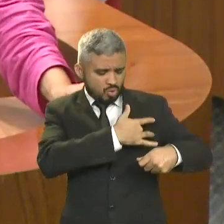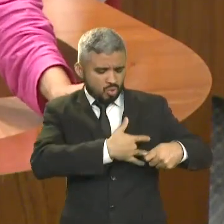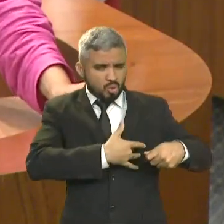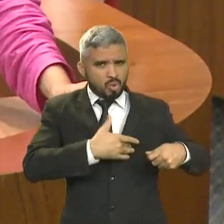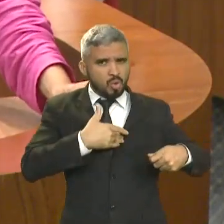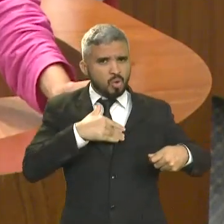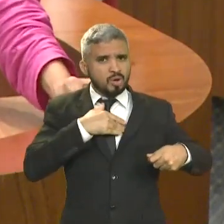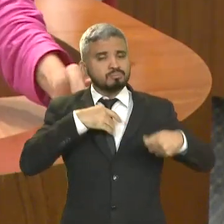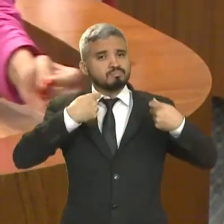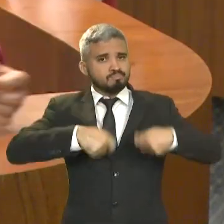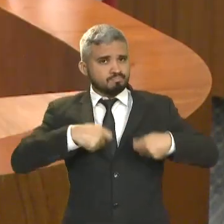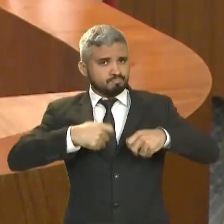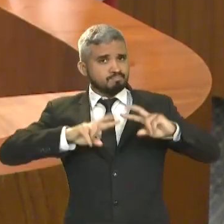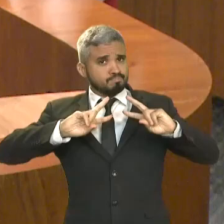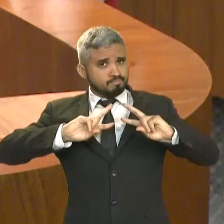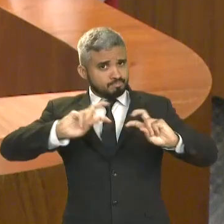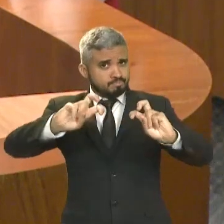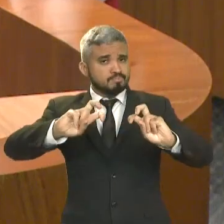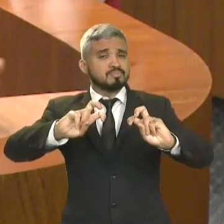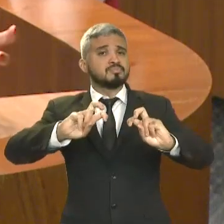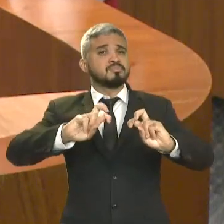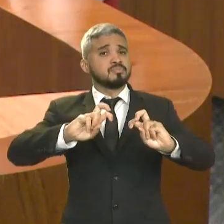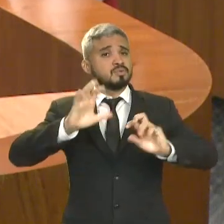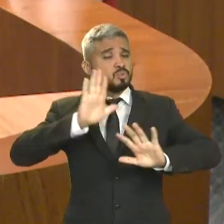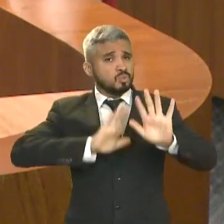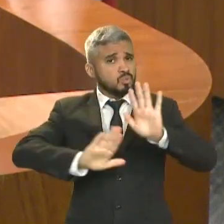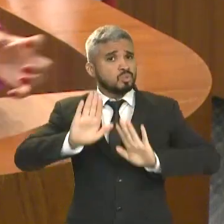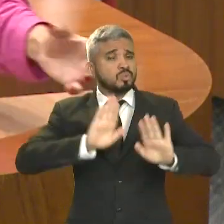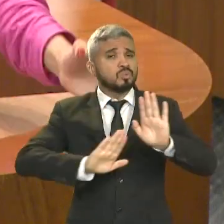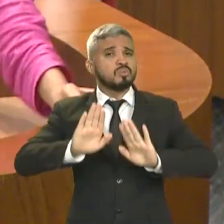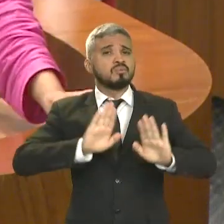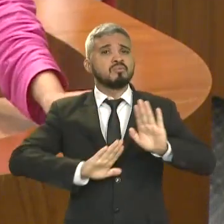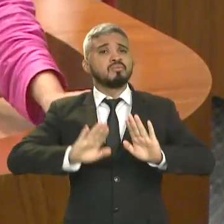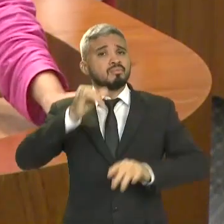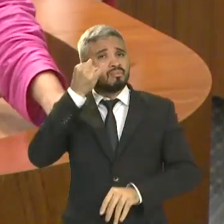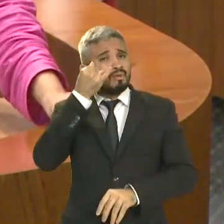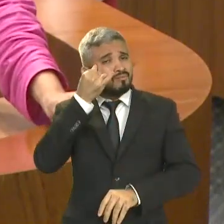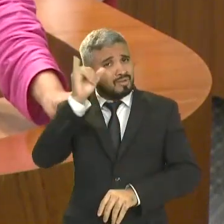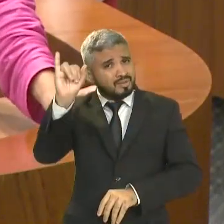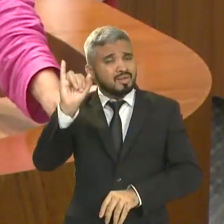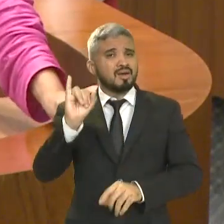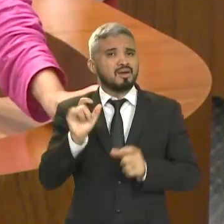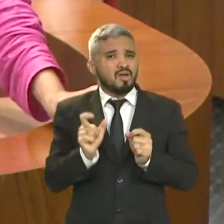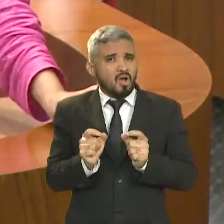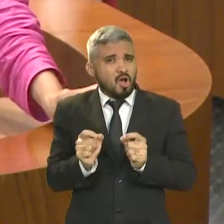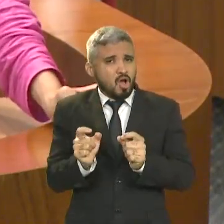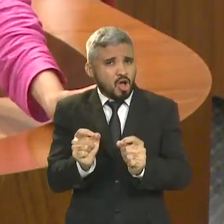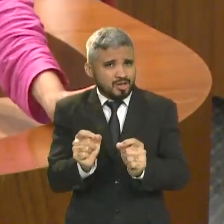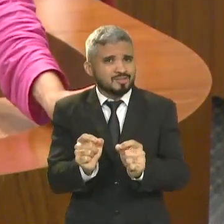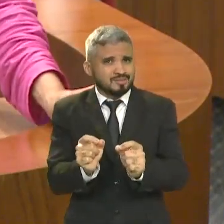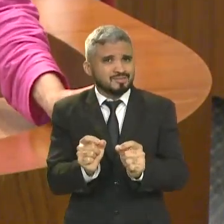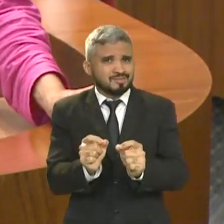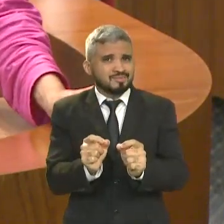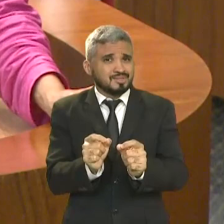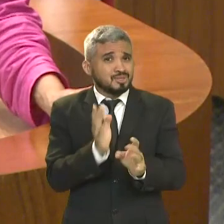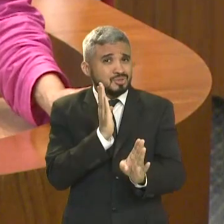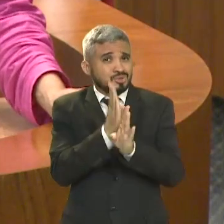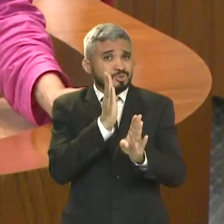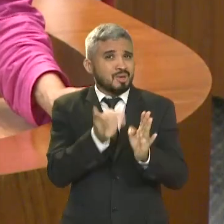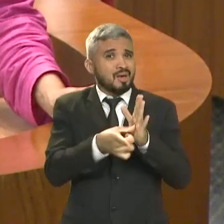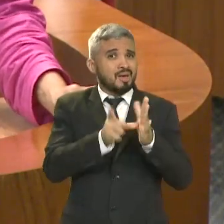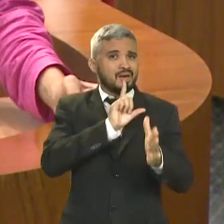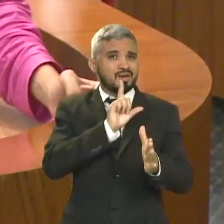sempre muito importante para prevenir um câncer de forma precoce. Então, estou aqui para chamar atenção.